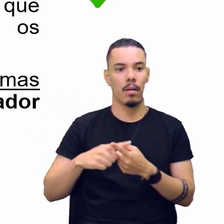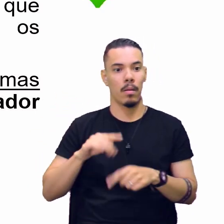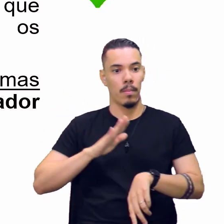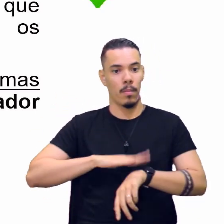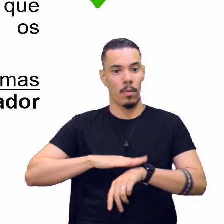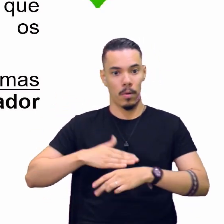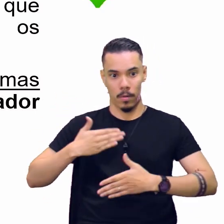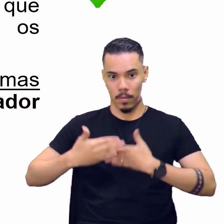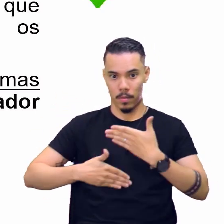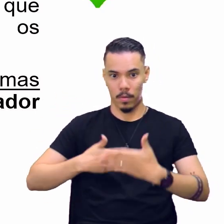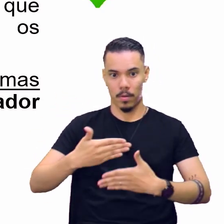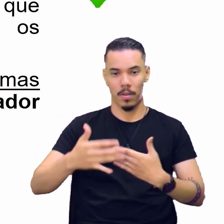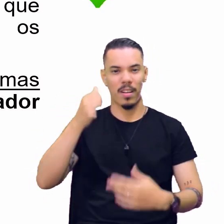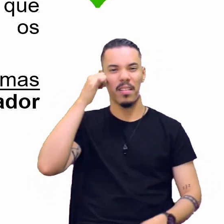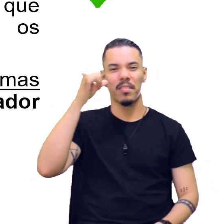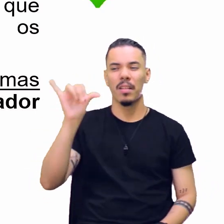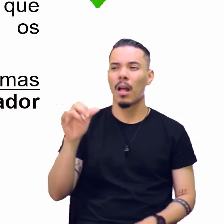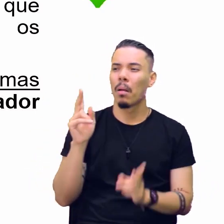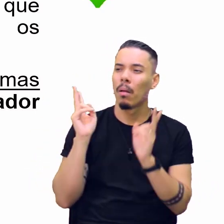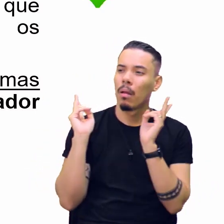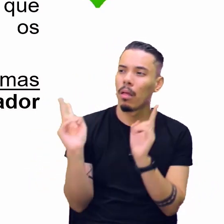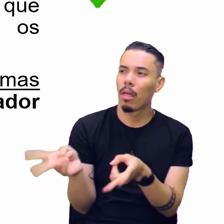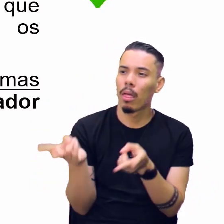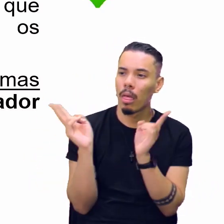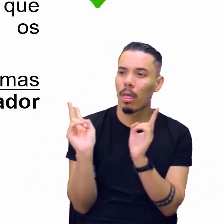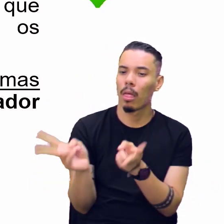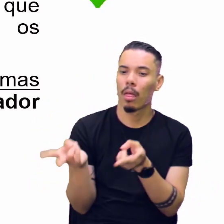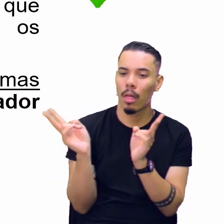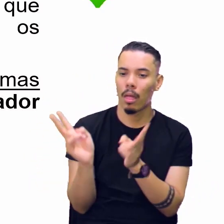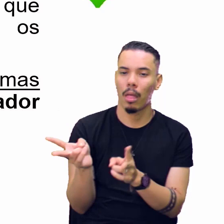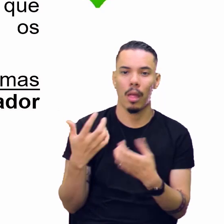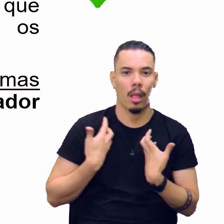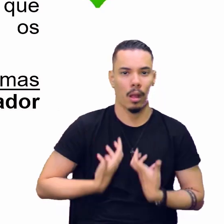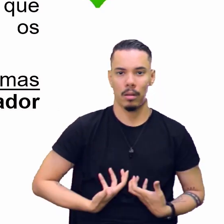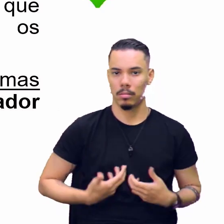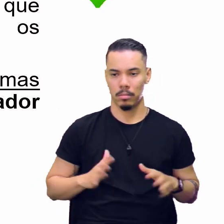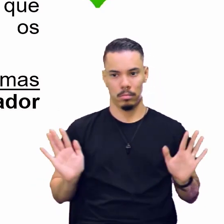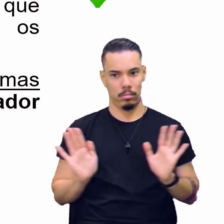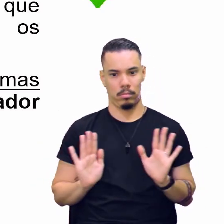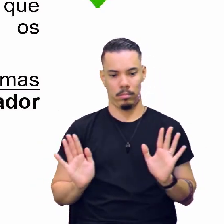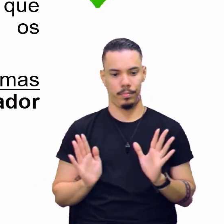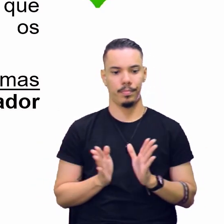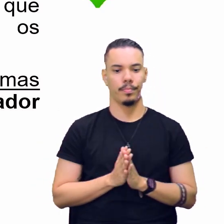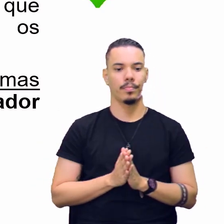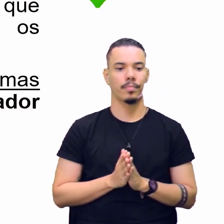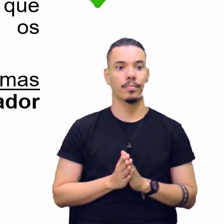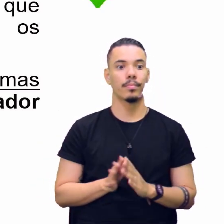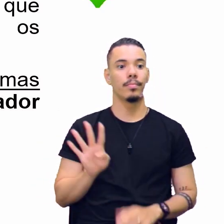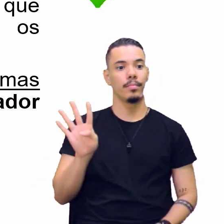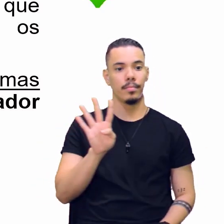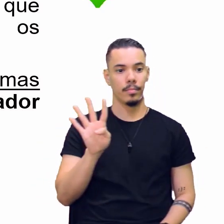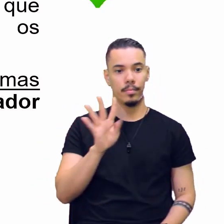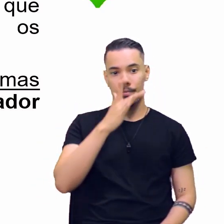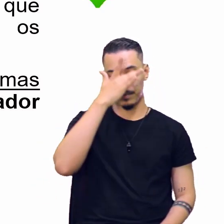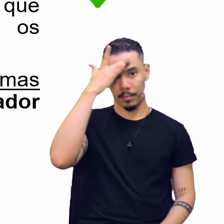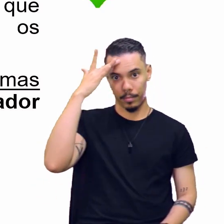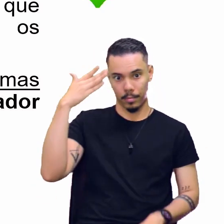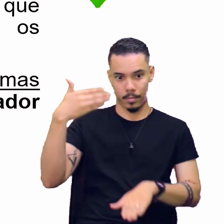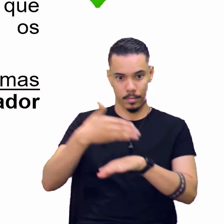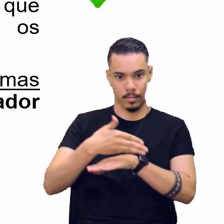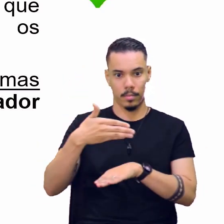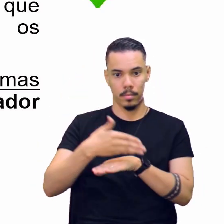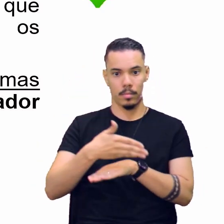e não fique monótono. Vamos lá, 4. Quando o participante